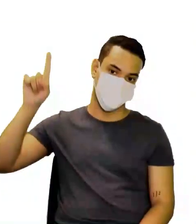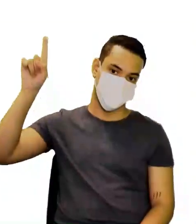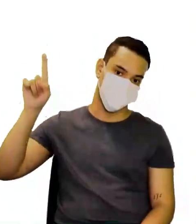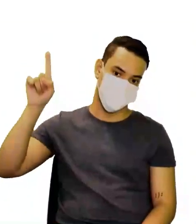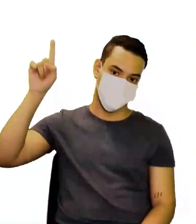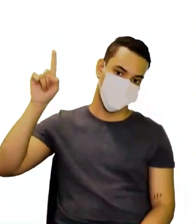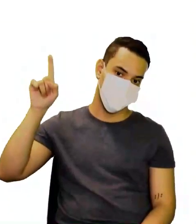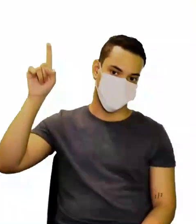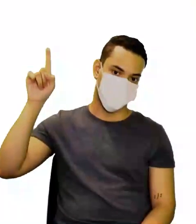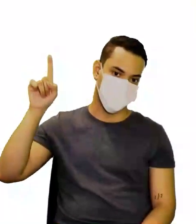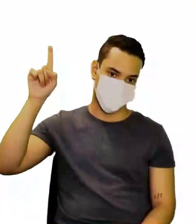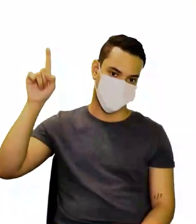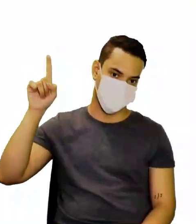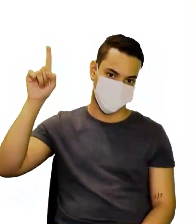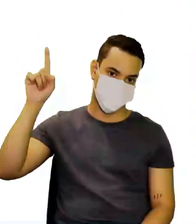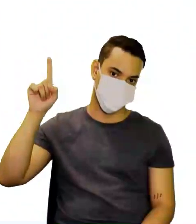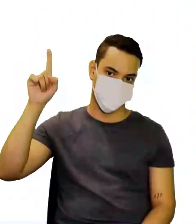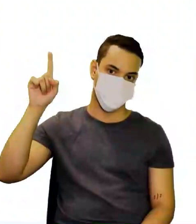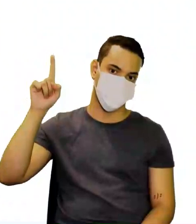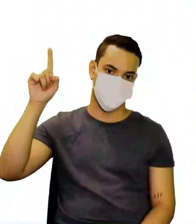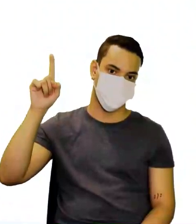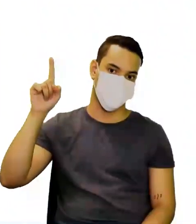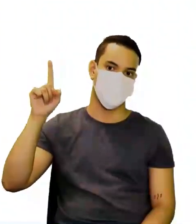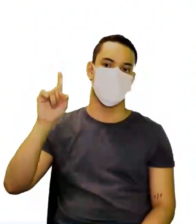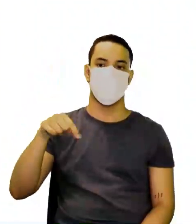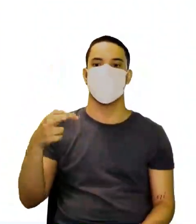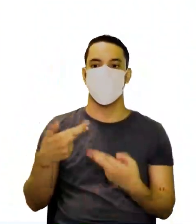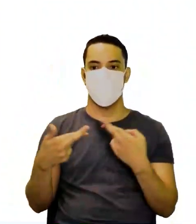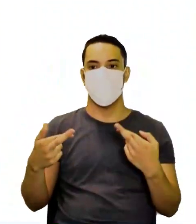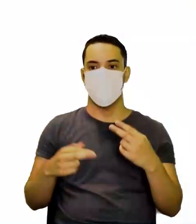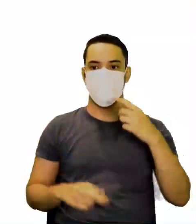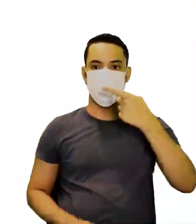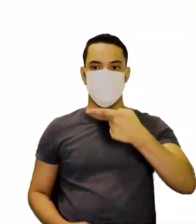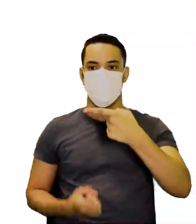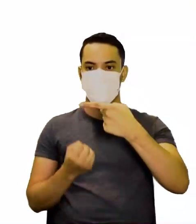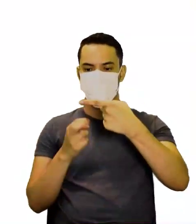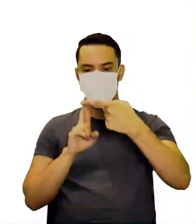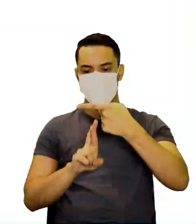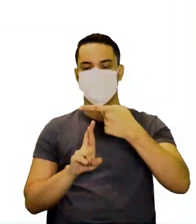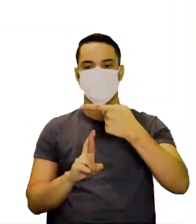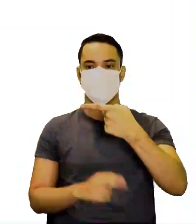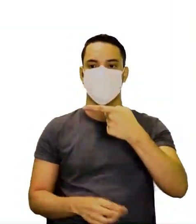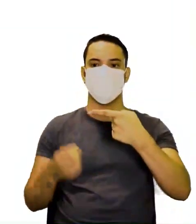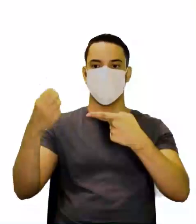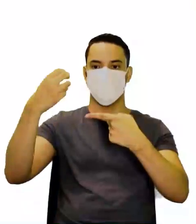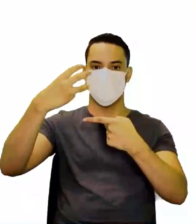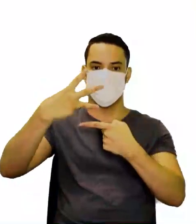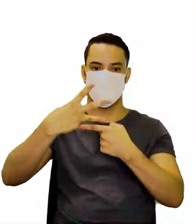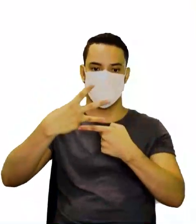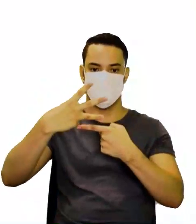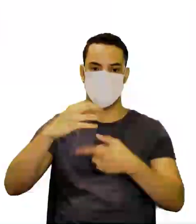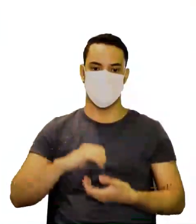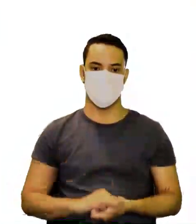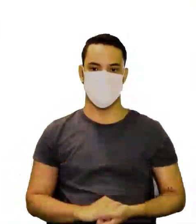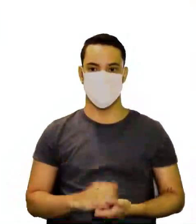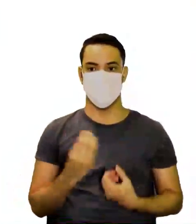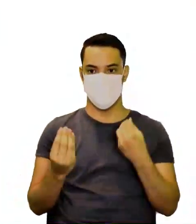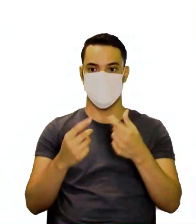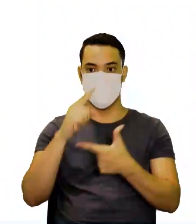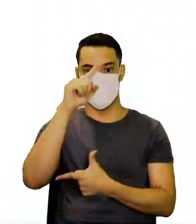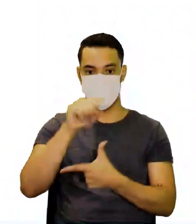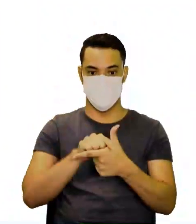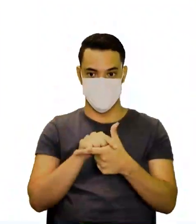Corrente é resistência aqui, ó, interna e força eletromotriz. Como esse cara está